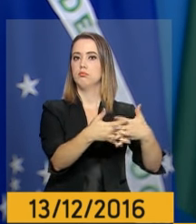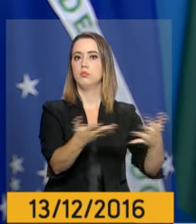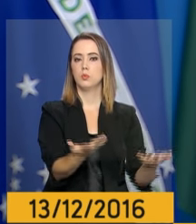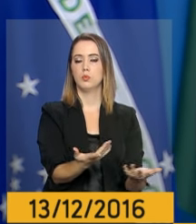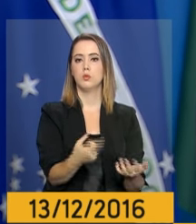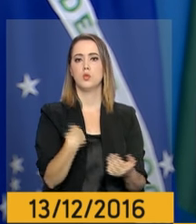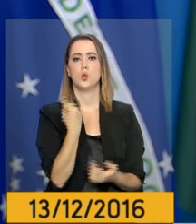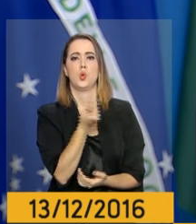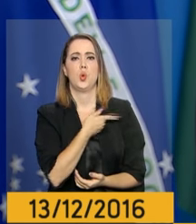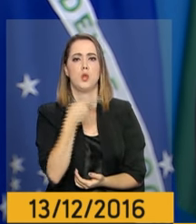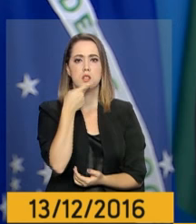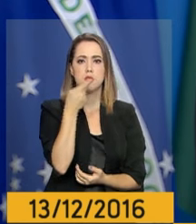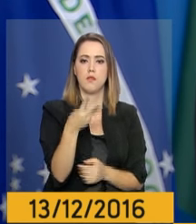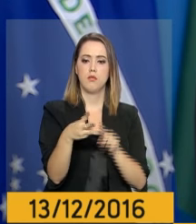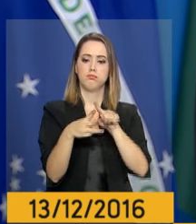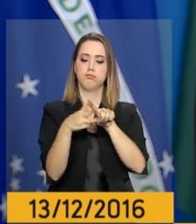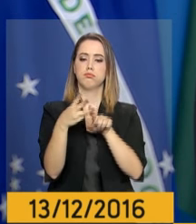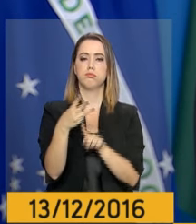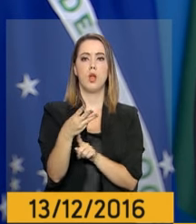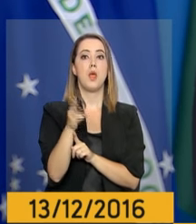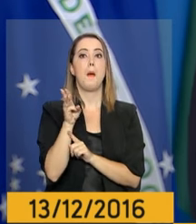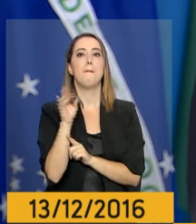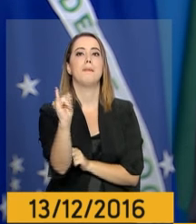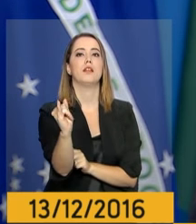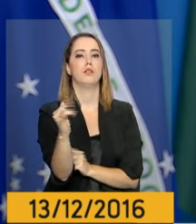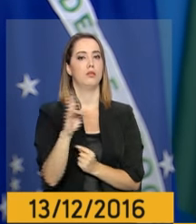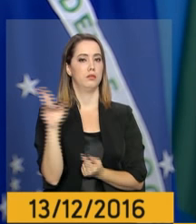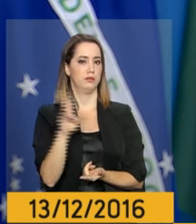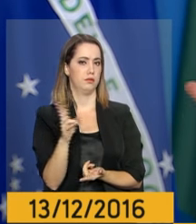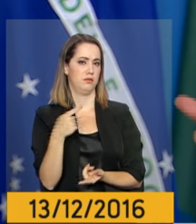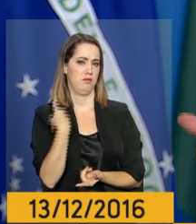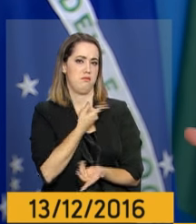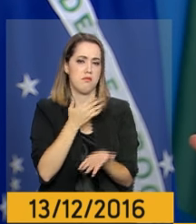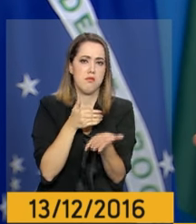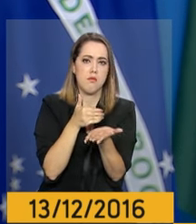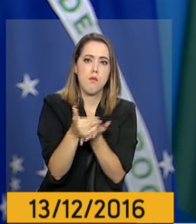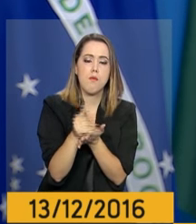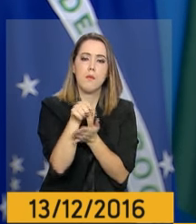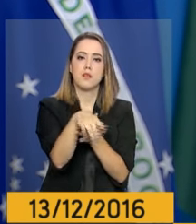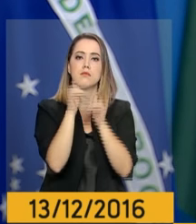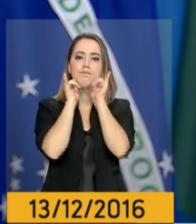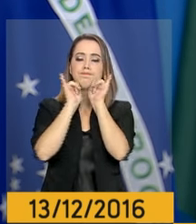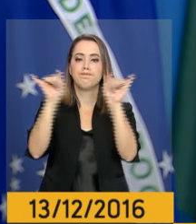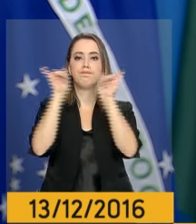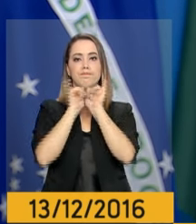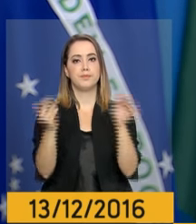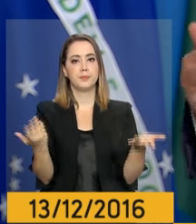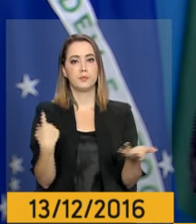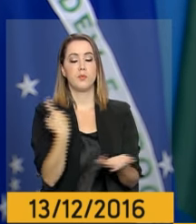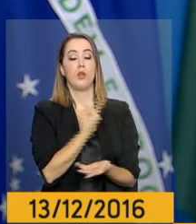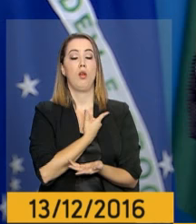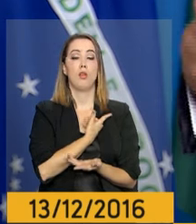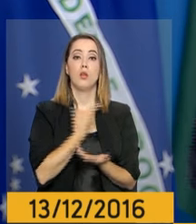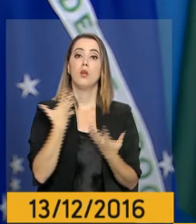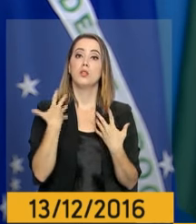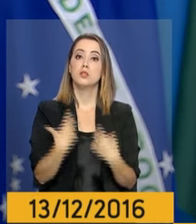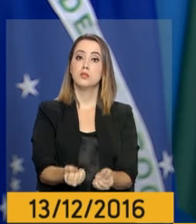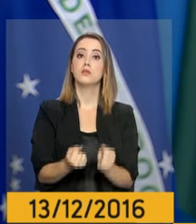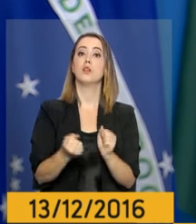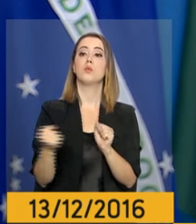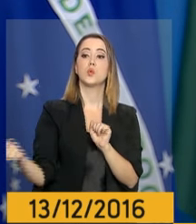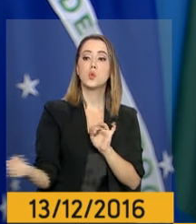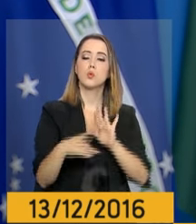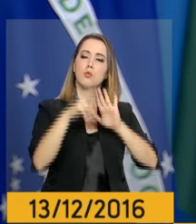Então, quando nós falamos desses 3 bilhões, nós estamos dando início àilo que há pouco tempo anunciávamos, que nós vamos anunciar ainda